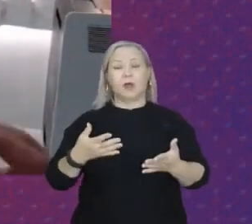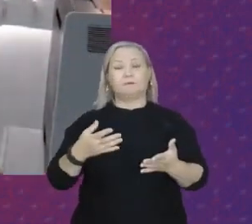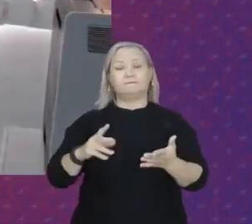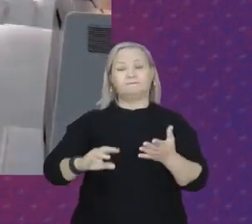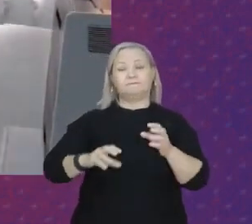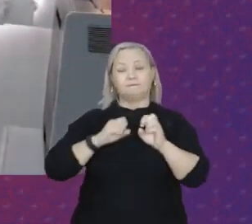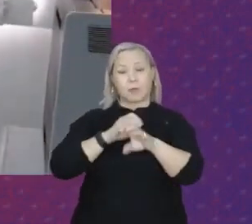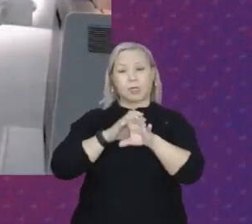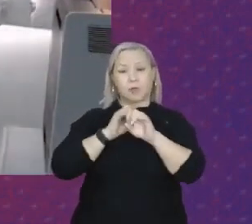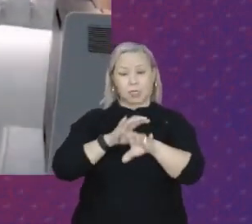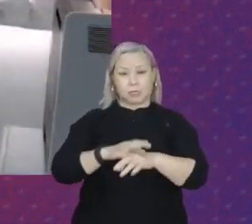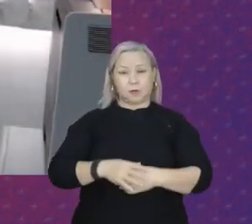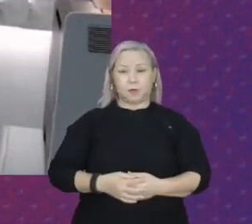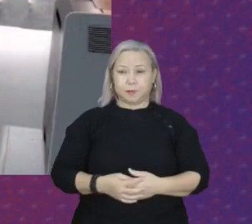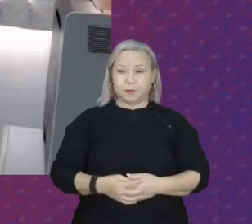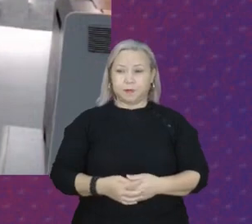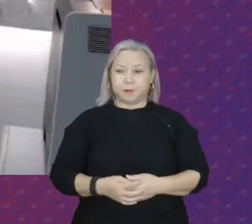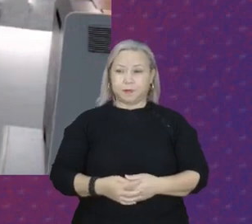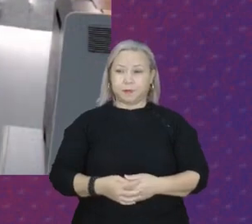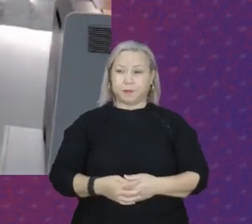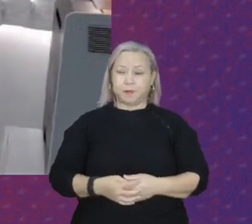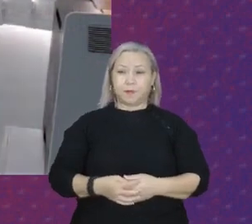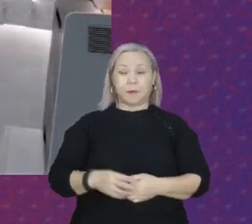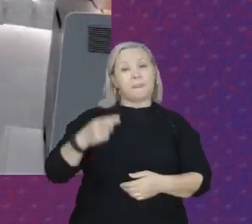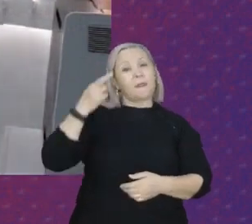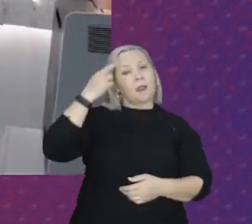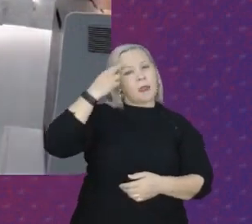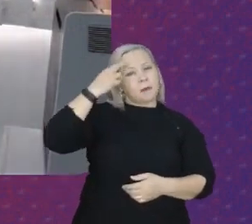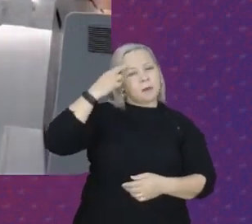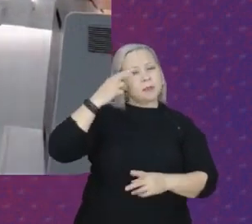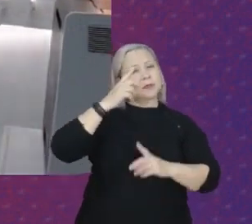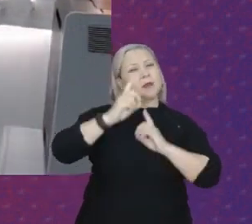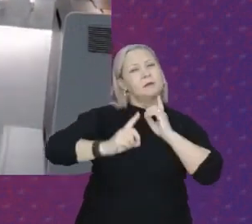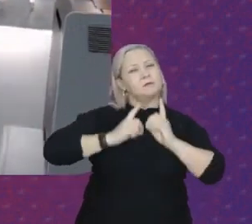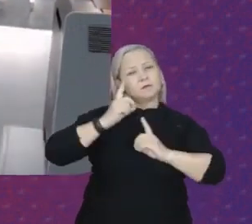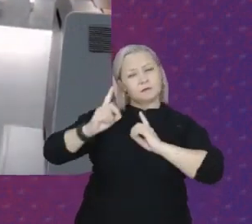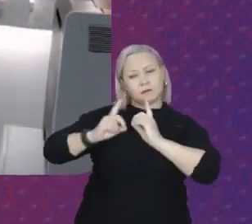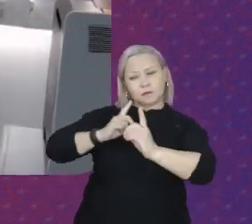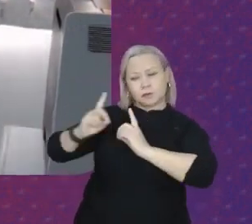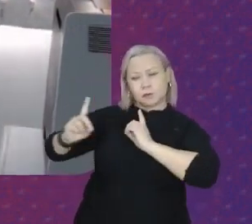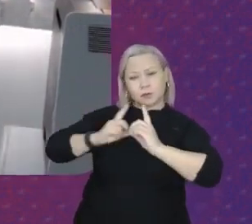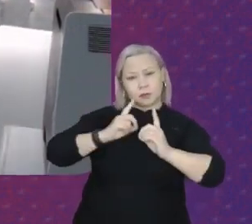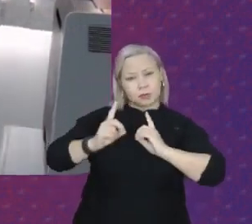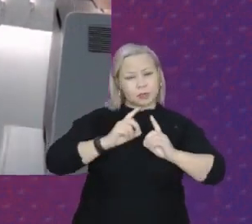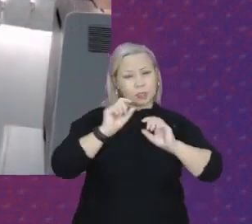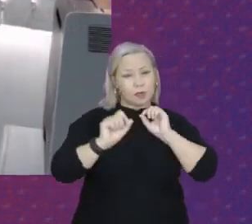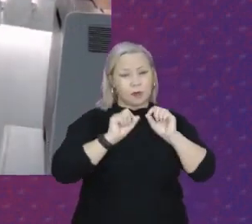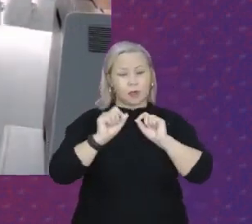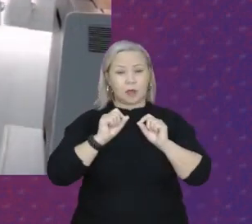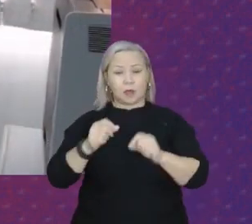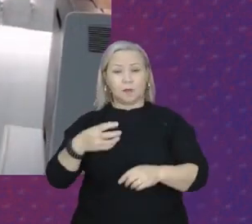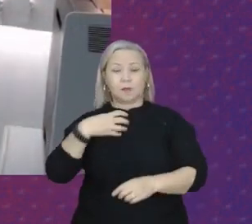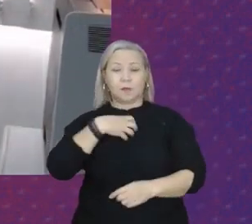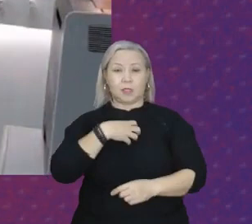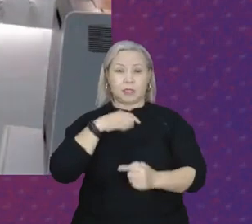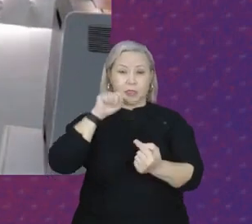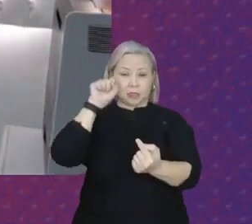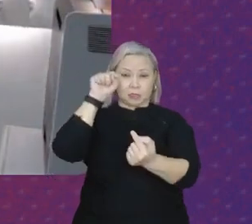Então, para que pensemos, né, e dialoguemos muito nesse sentido, eu quero lembrar